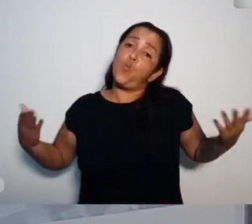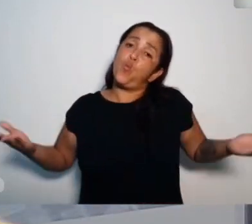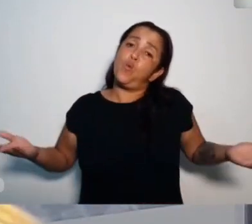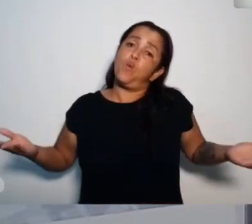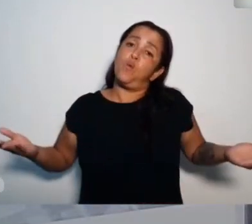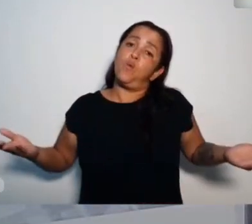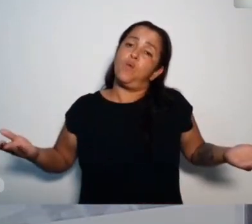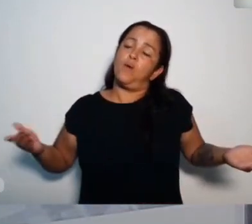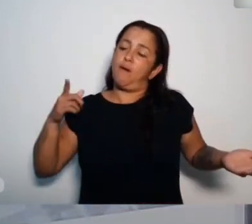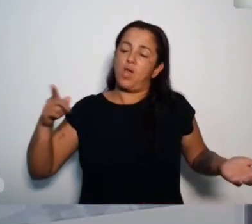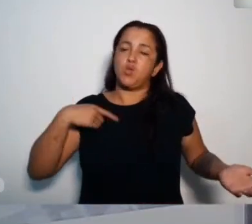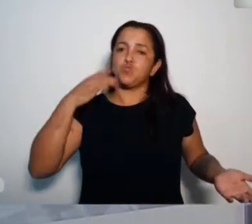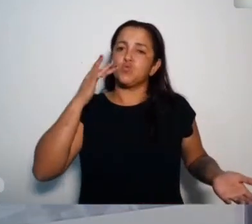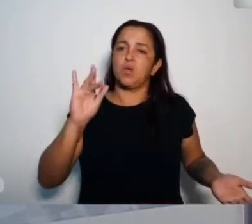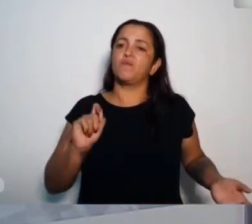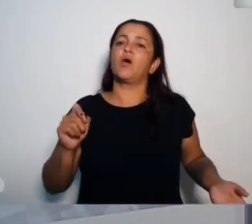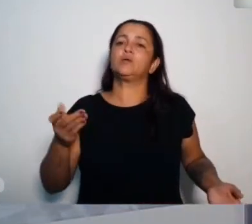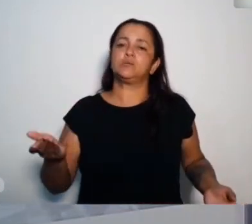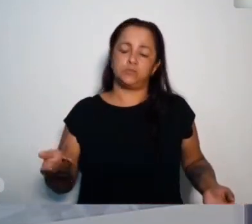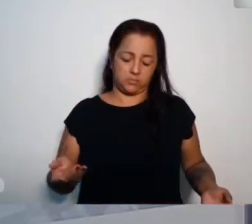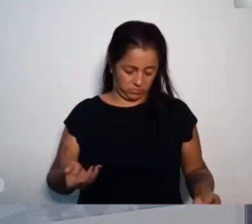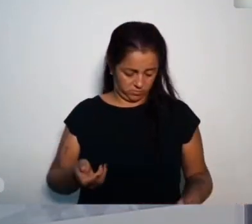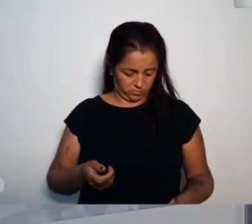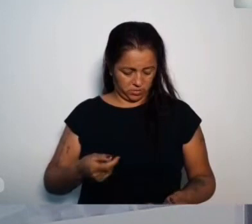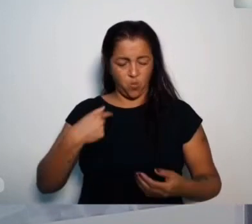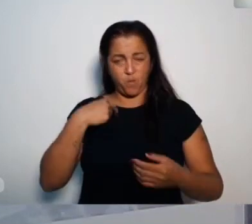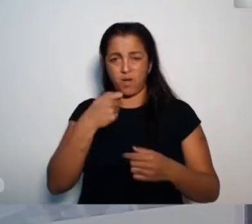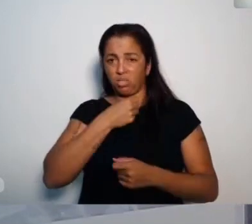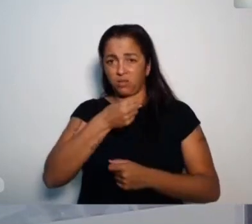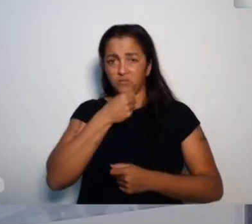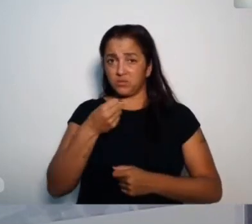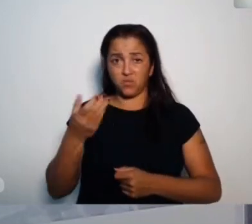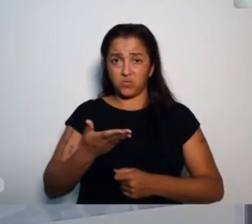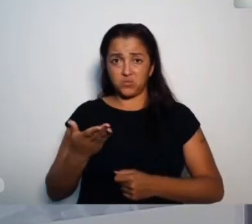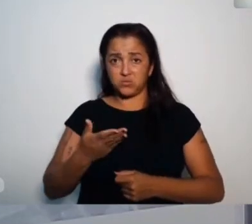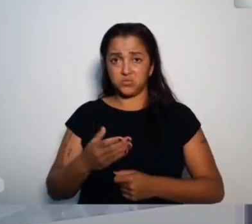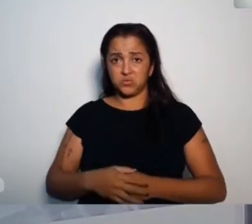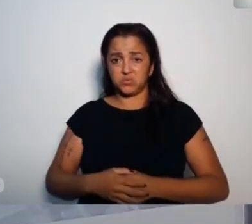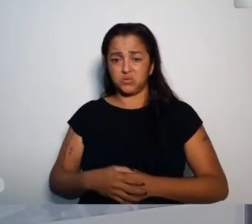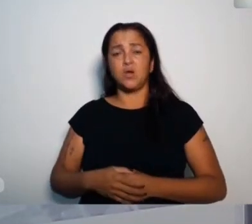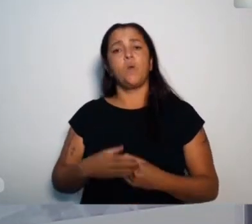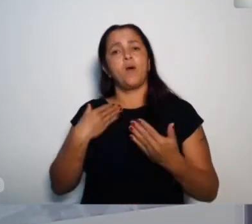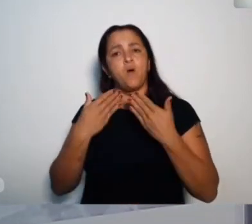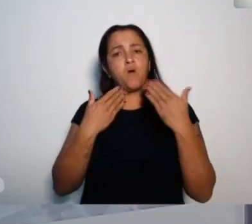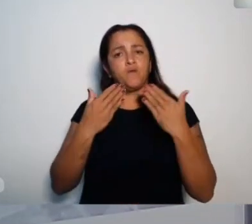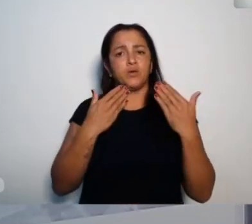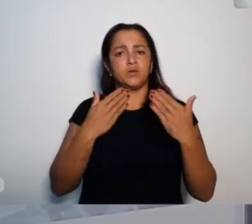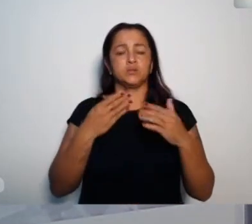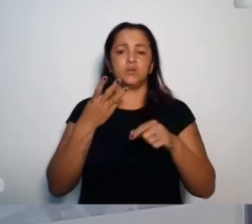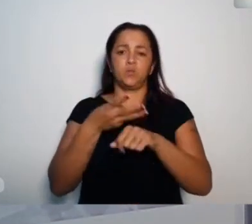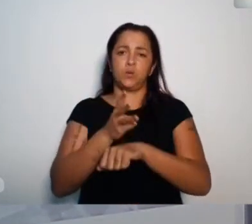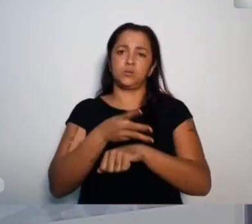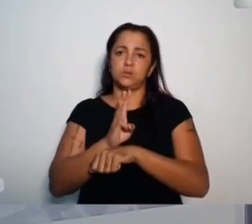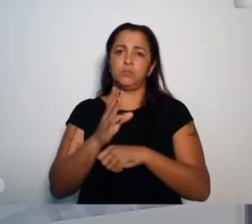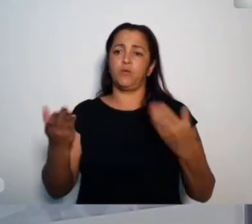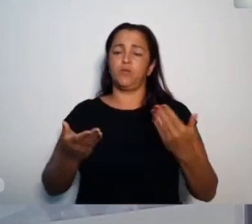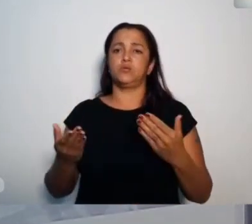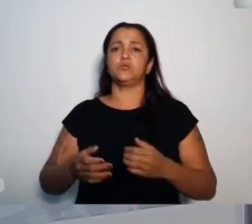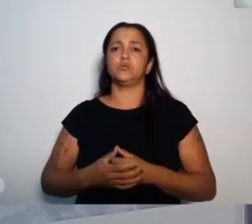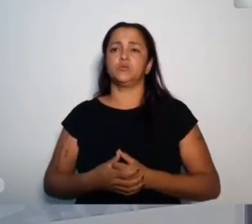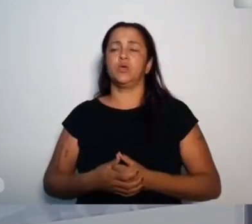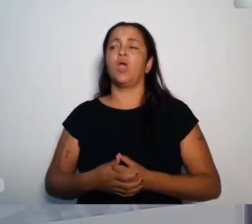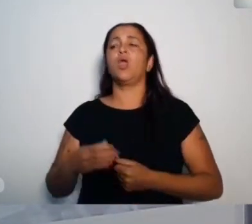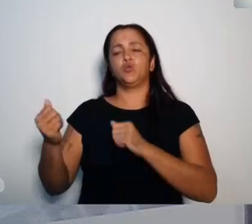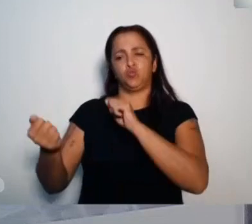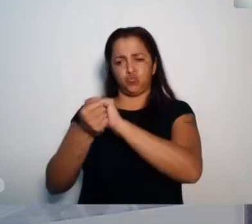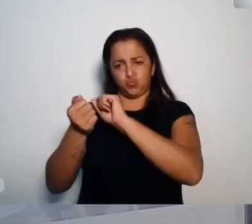que está fazendo aqui? Eu falei isso numa entrevista hoje, eu falei isso numa conversa de WhatsApp. Ele foi comigo dar entrevista